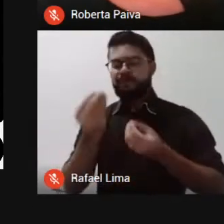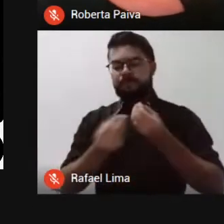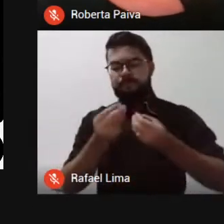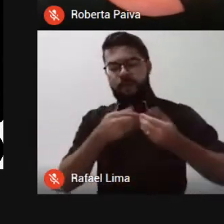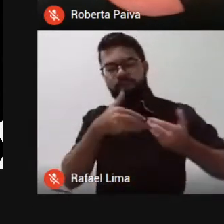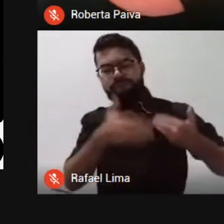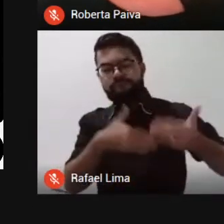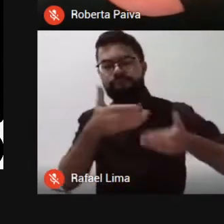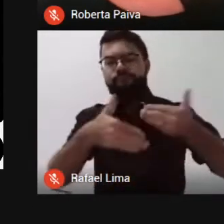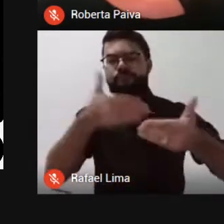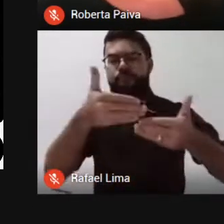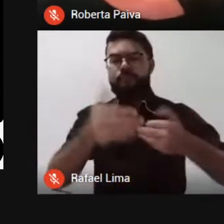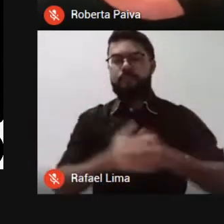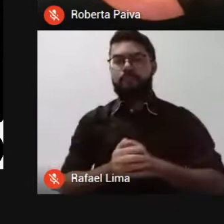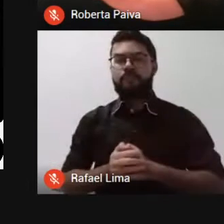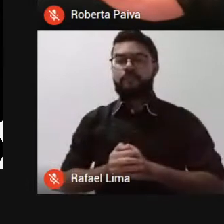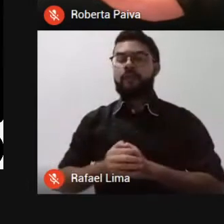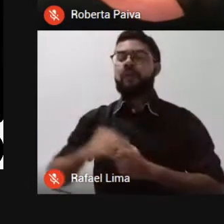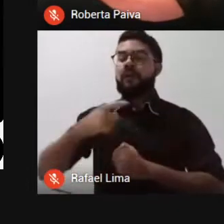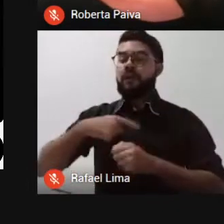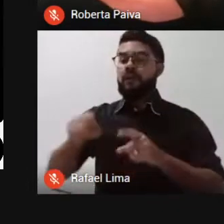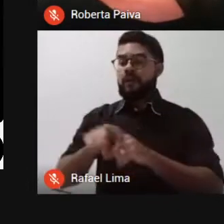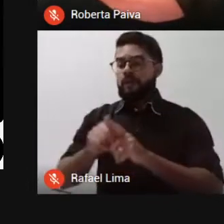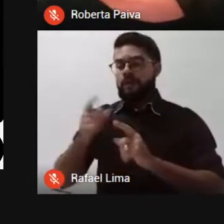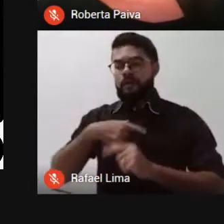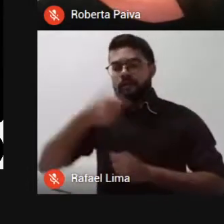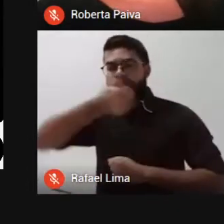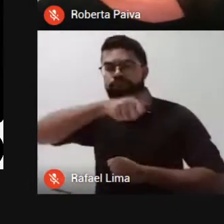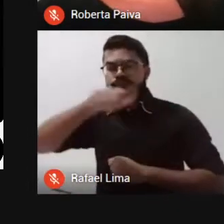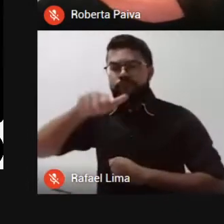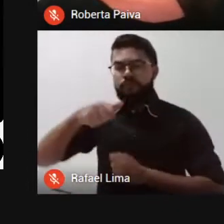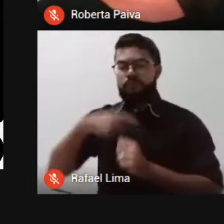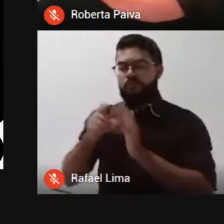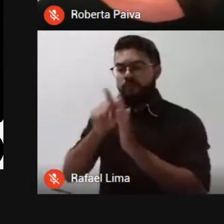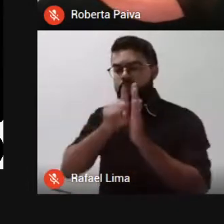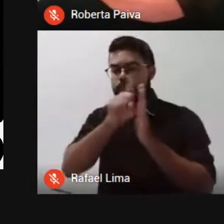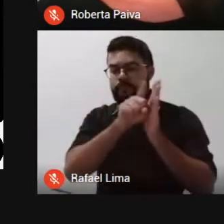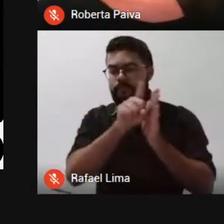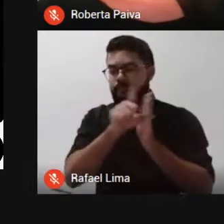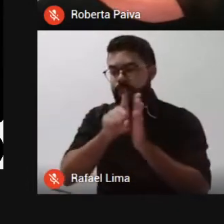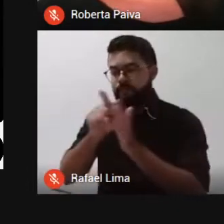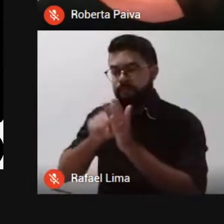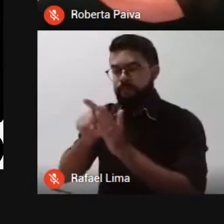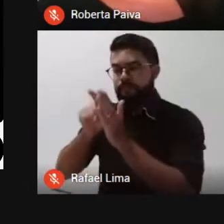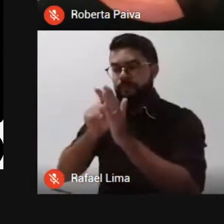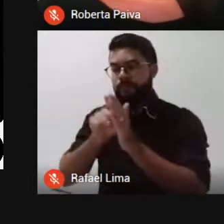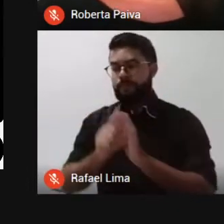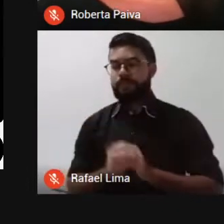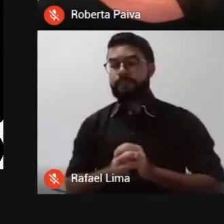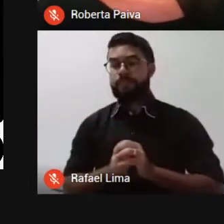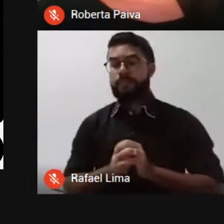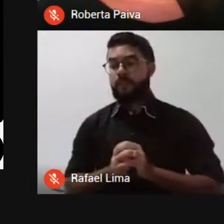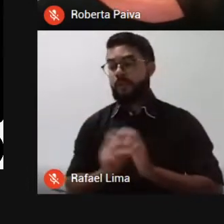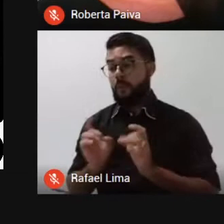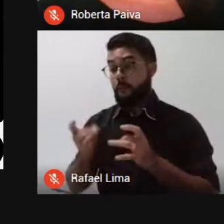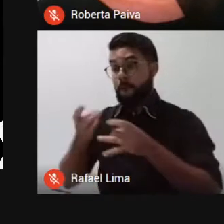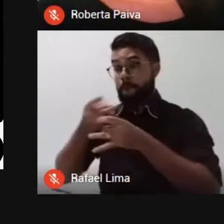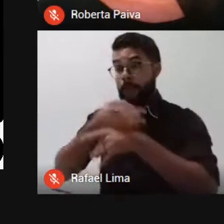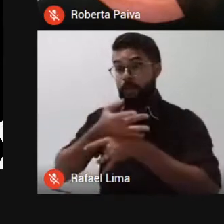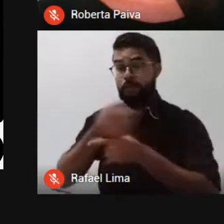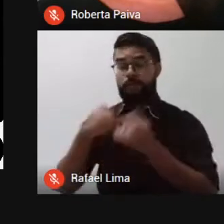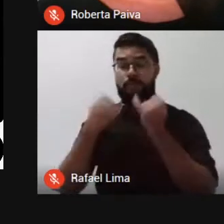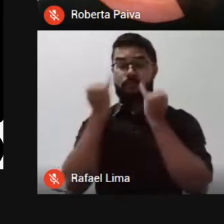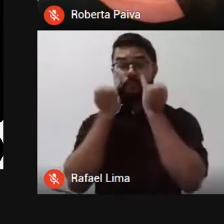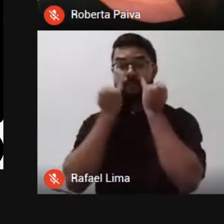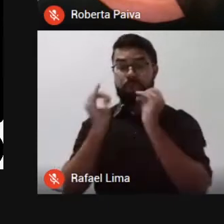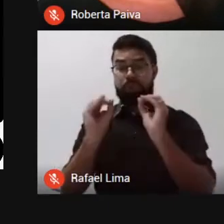estudos preliminares, onde se faz a consulta aos códigos de urbanismo, né? Dado a recepção dessas informações, eu